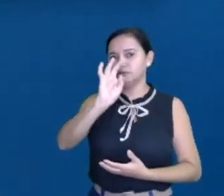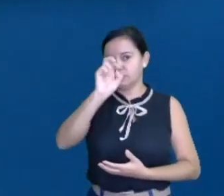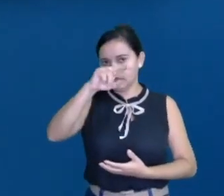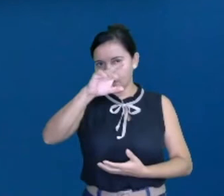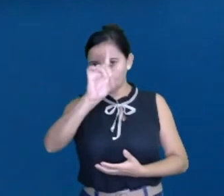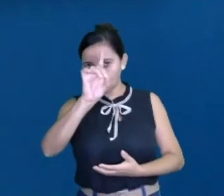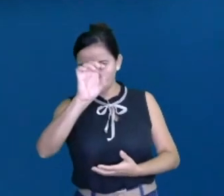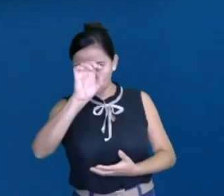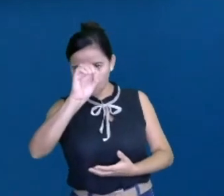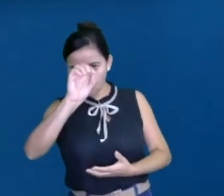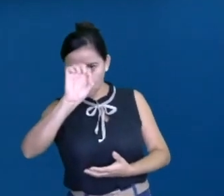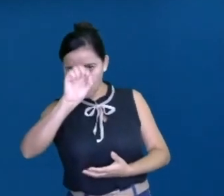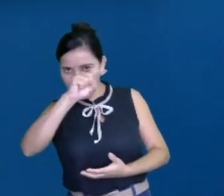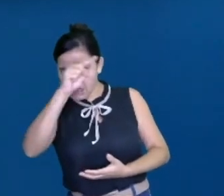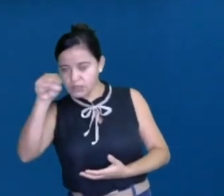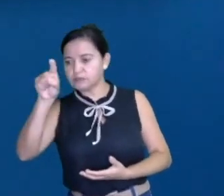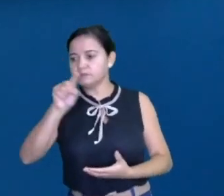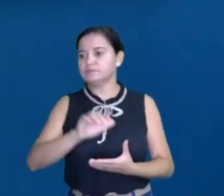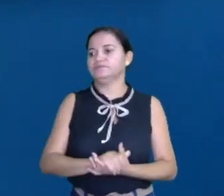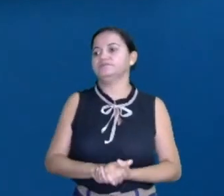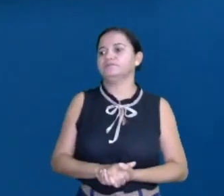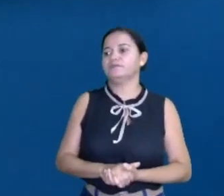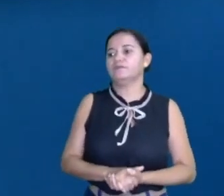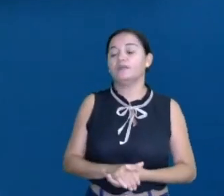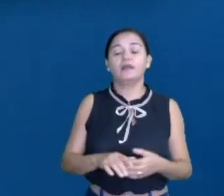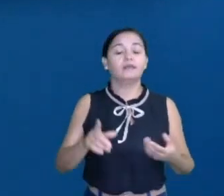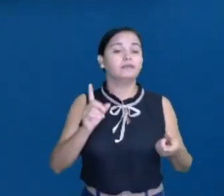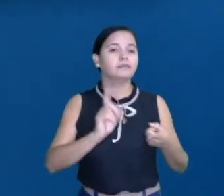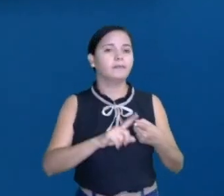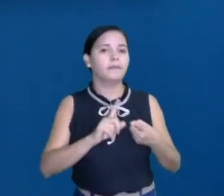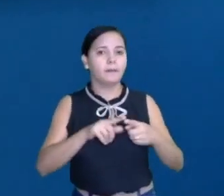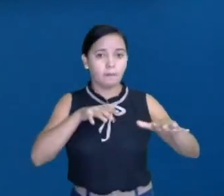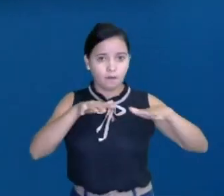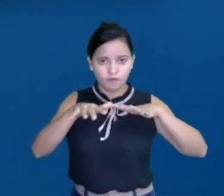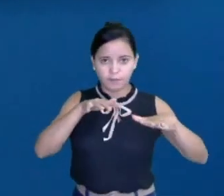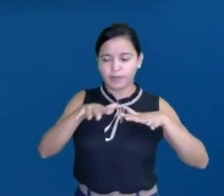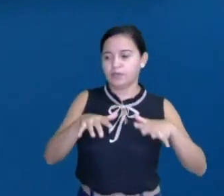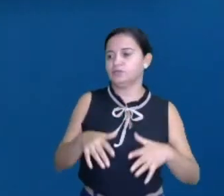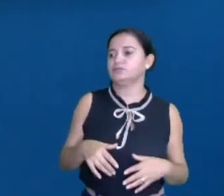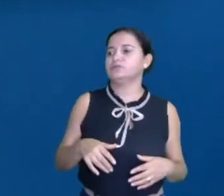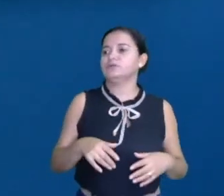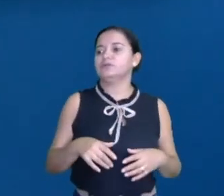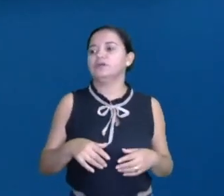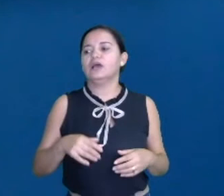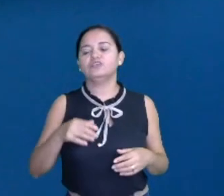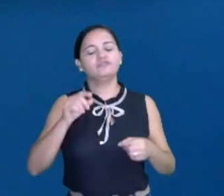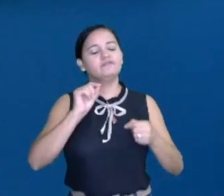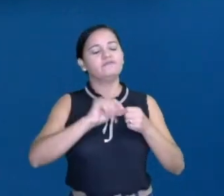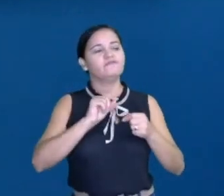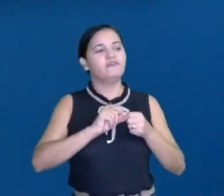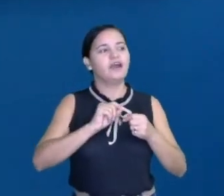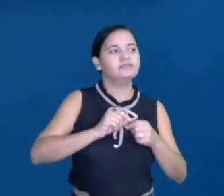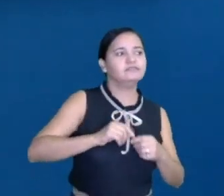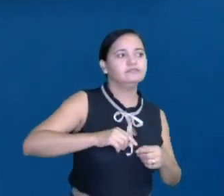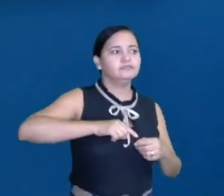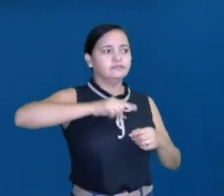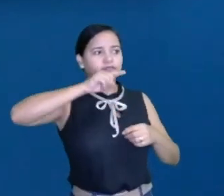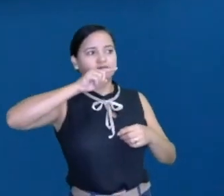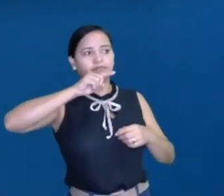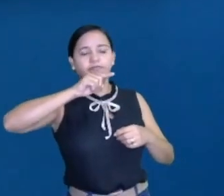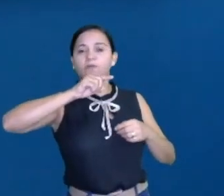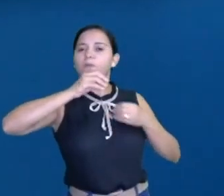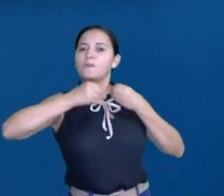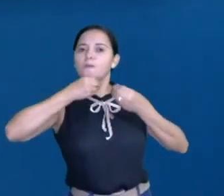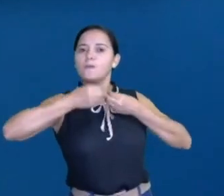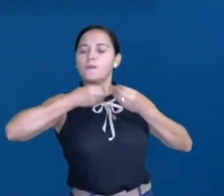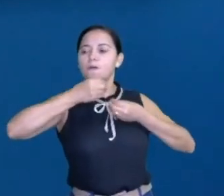Além disso, temos movimentos que realizamos com esses músculos. Movimentos de alavancas. Alavancas são máquinas